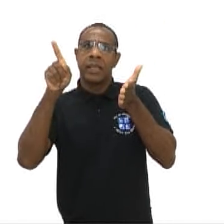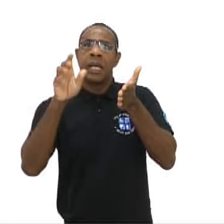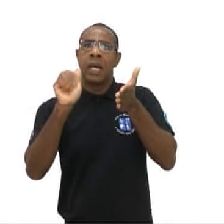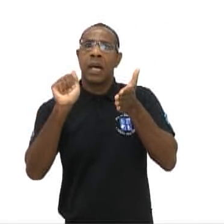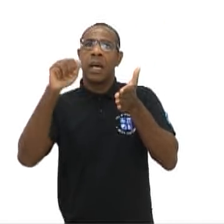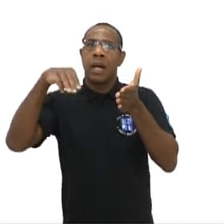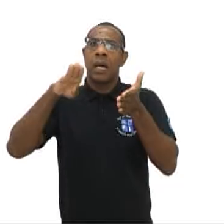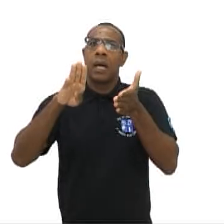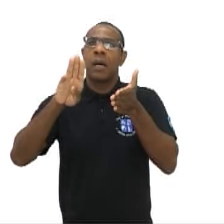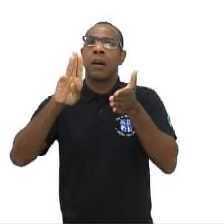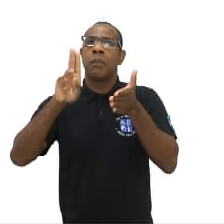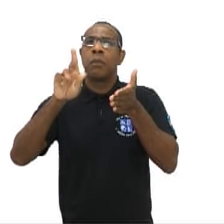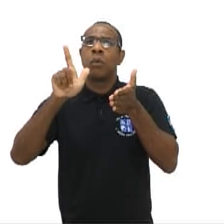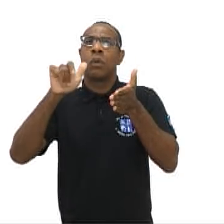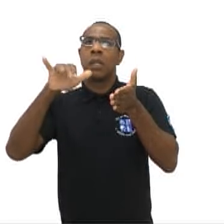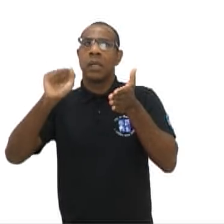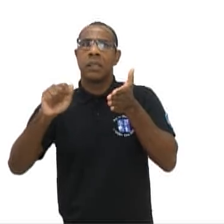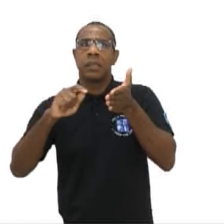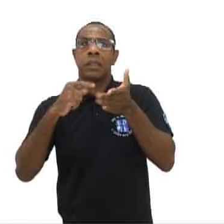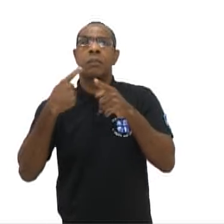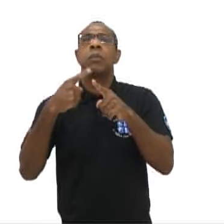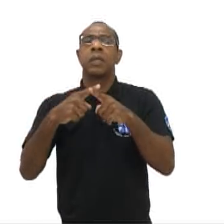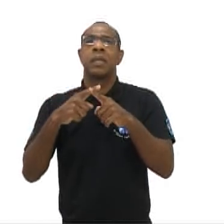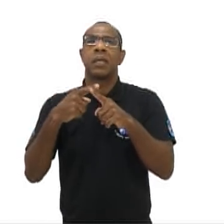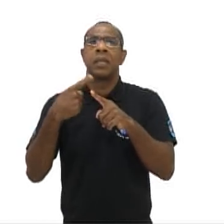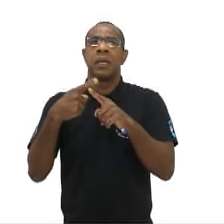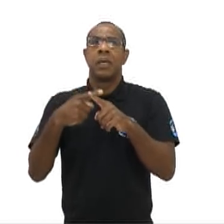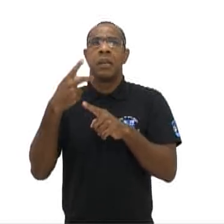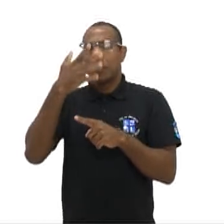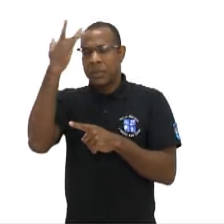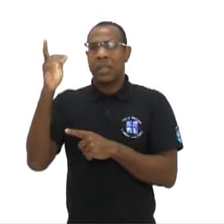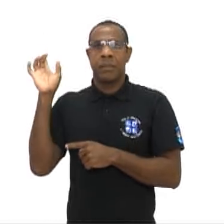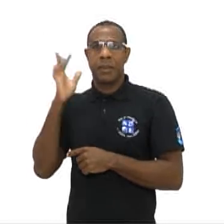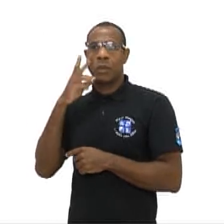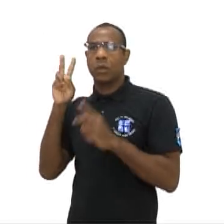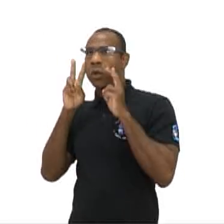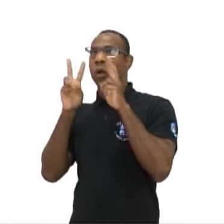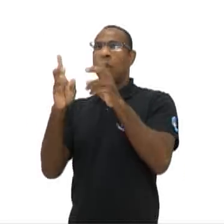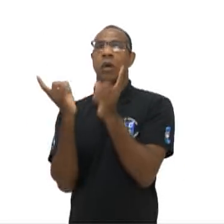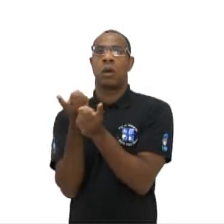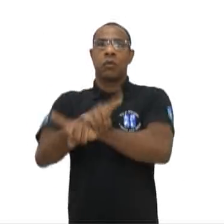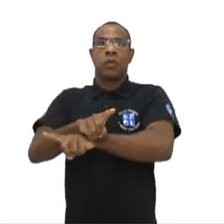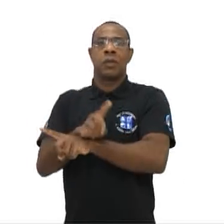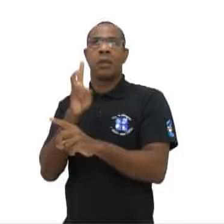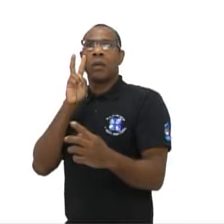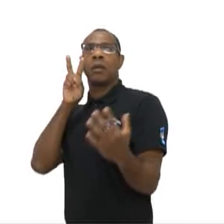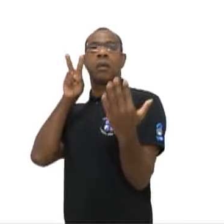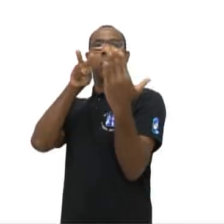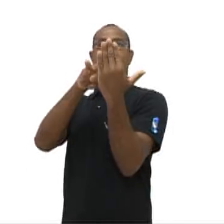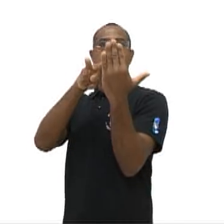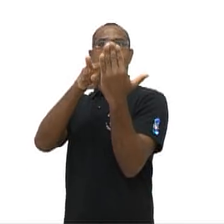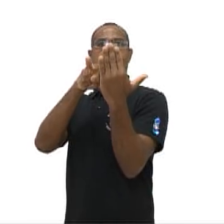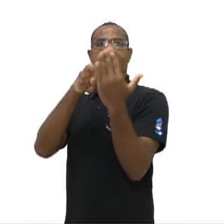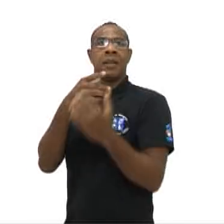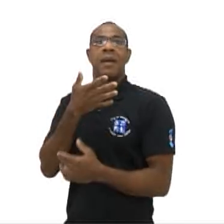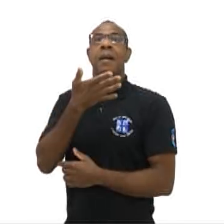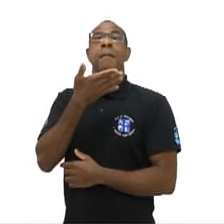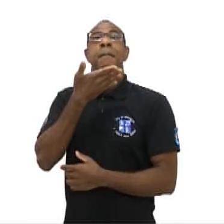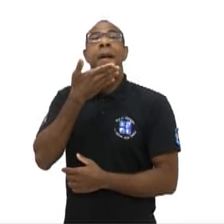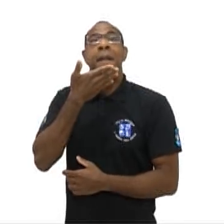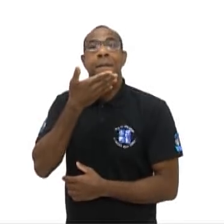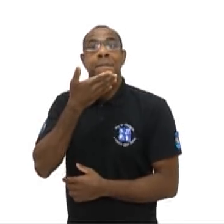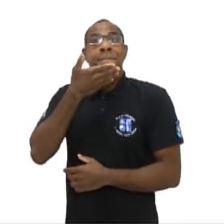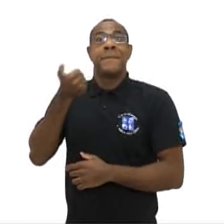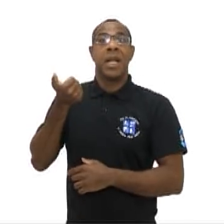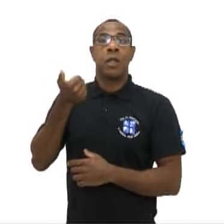dos motoristas que vêm em sentido oposto à ambulância. Letra B. Para uma melhor leitura dos motoristas que estão à